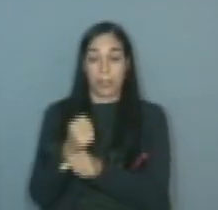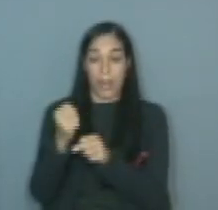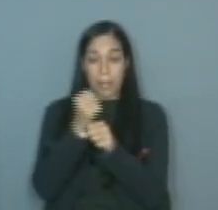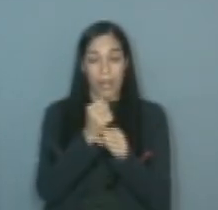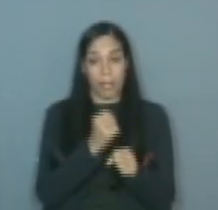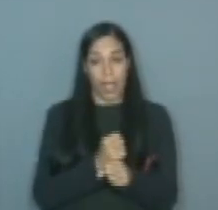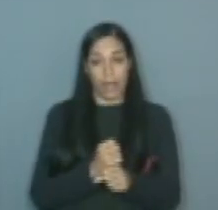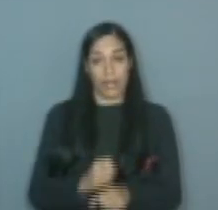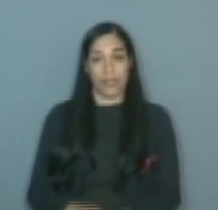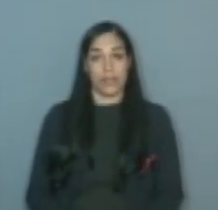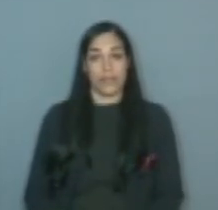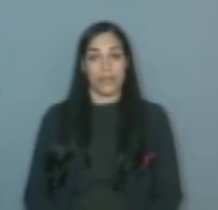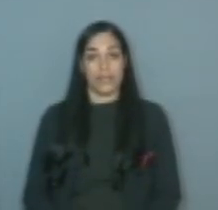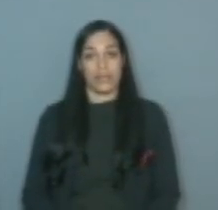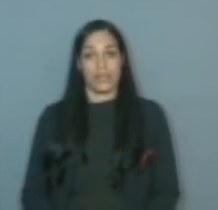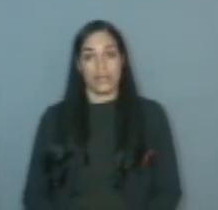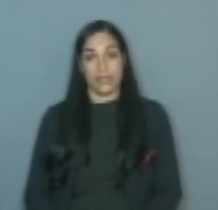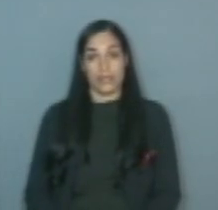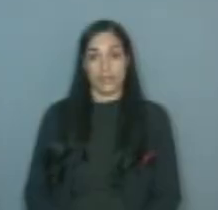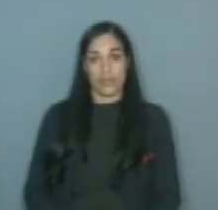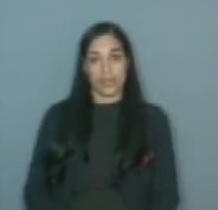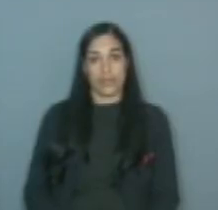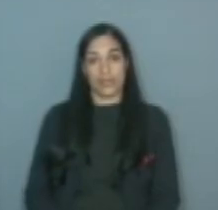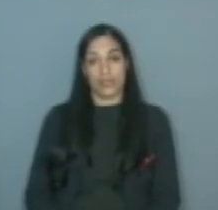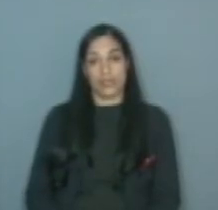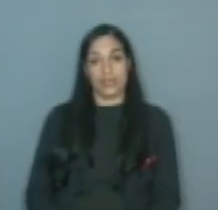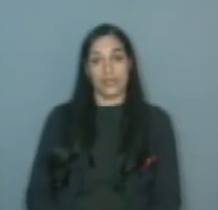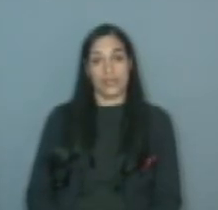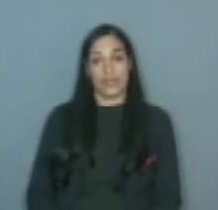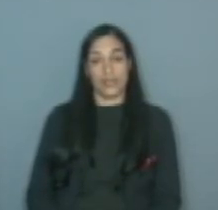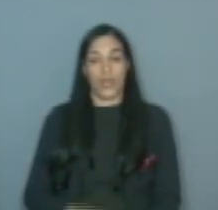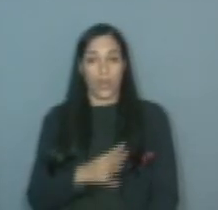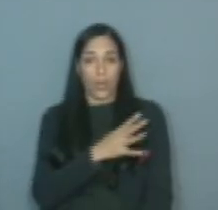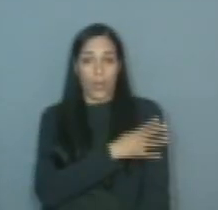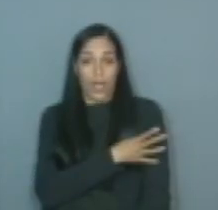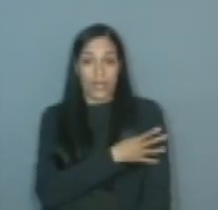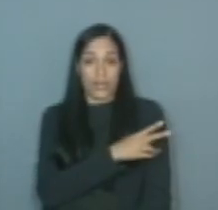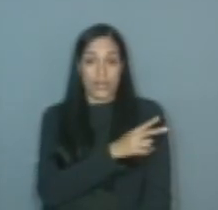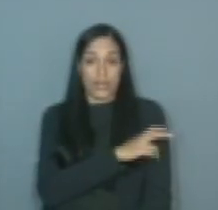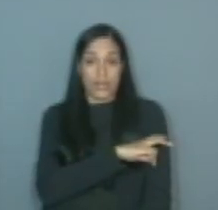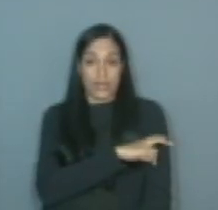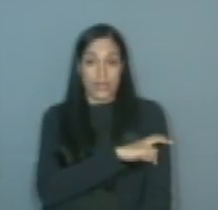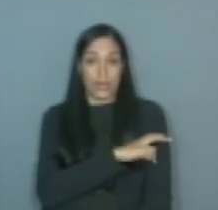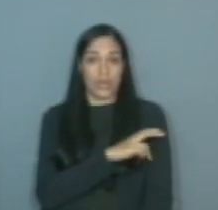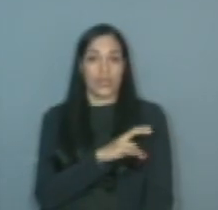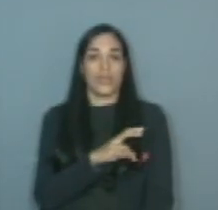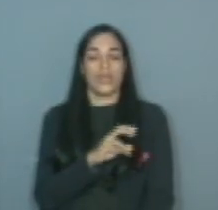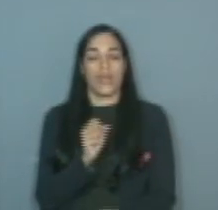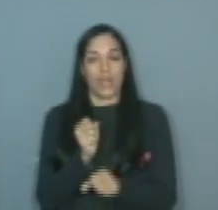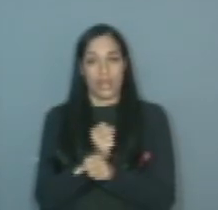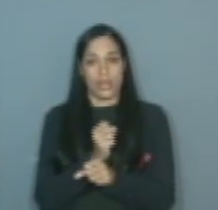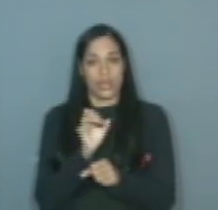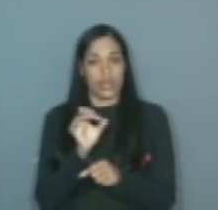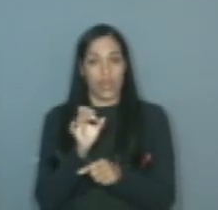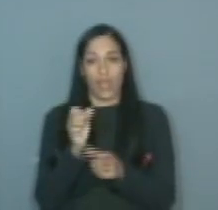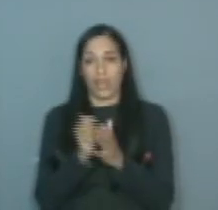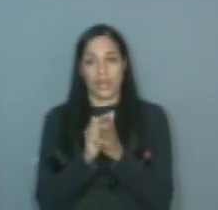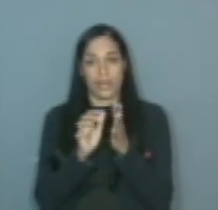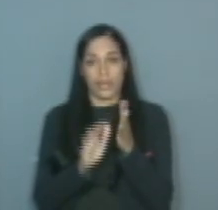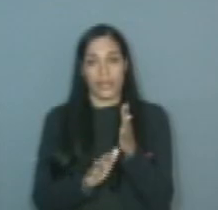sendo feita. As turmas de 4º e 5º ano estão apenas com atividades